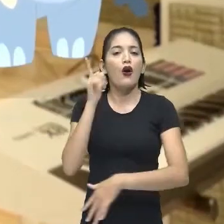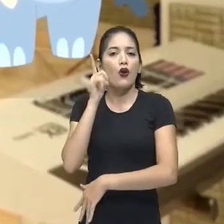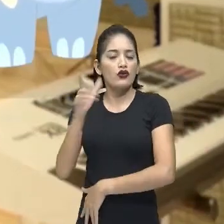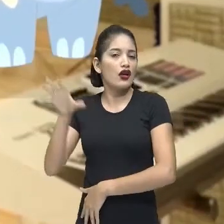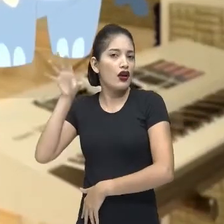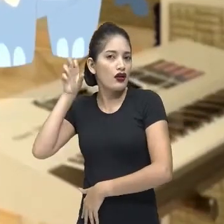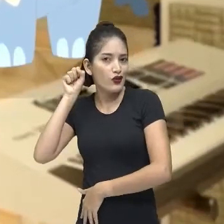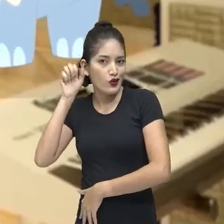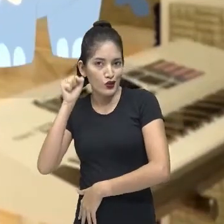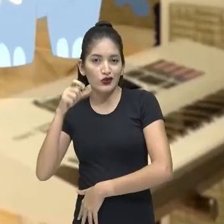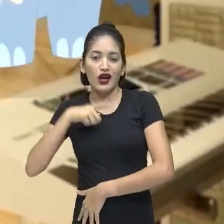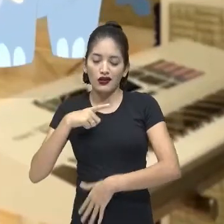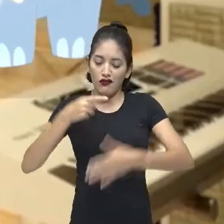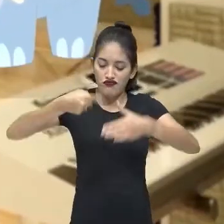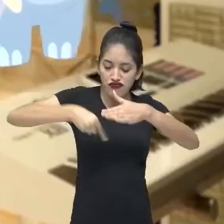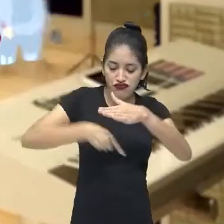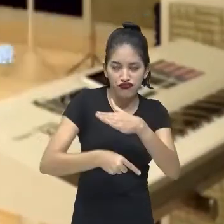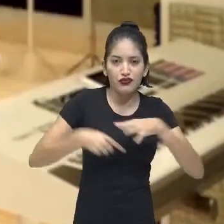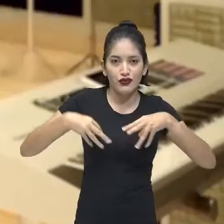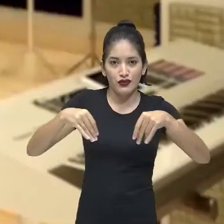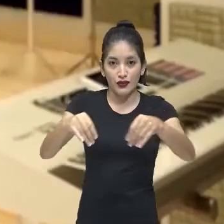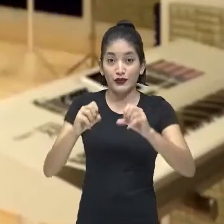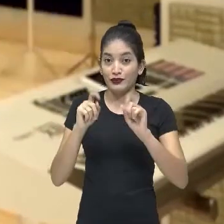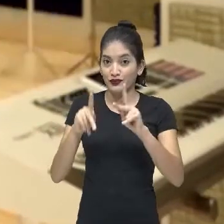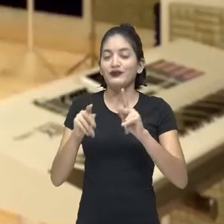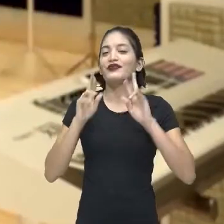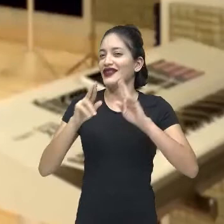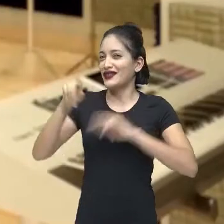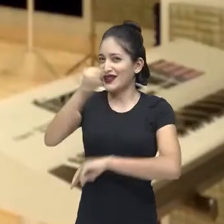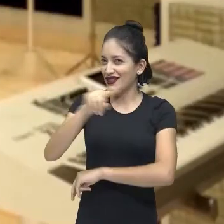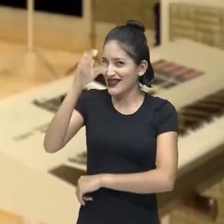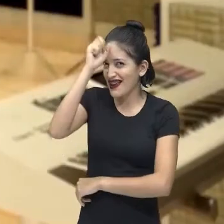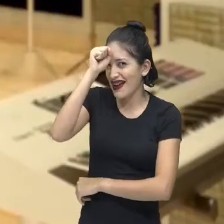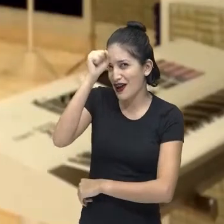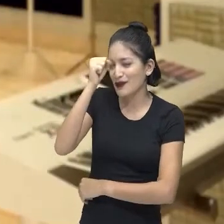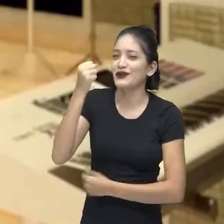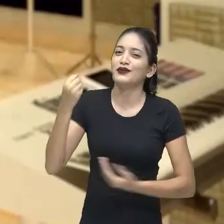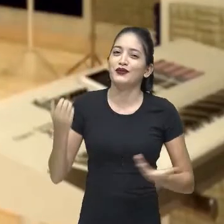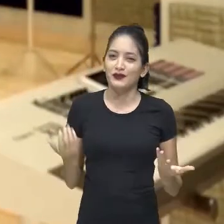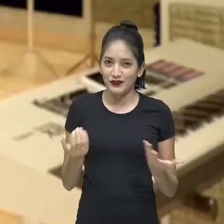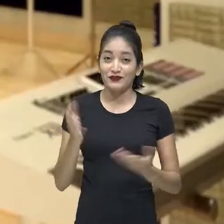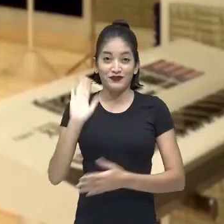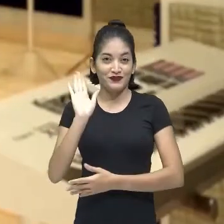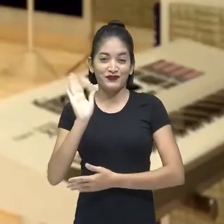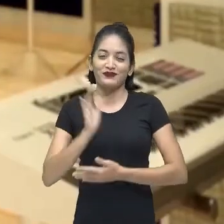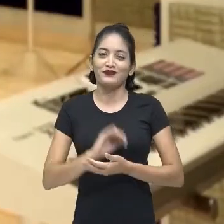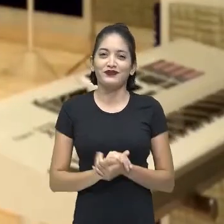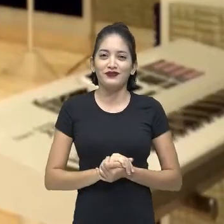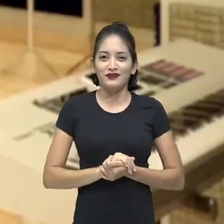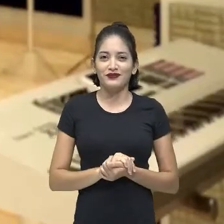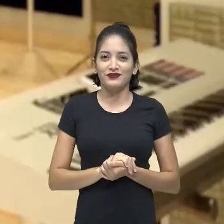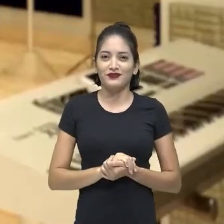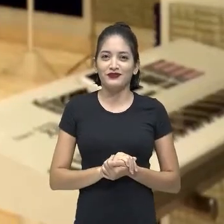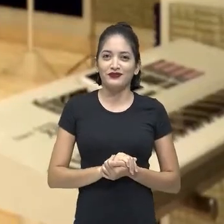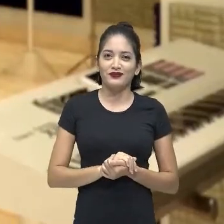o som que vem das placas tectônicas. Espero que você tenha aprendido. Tchau, tchau.